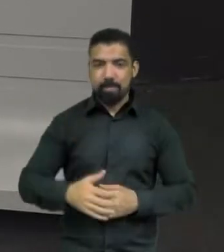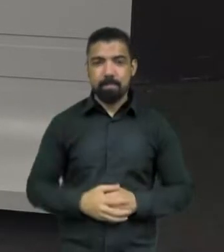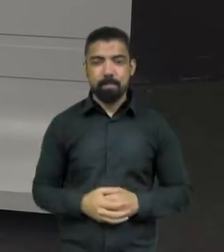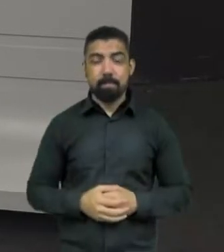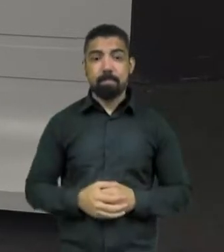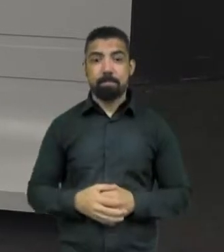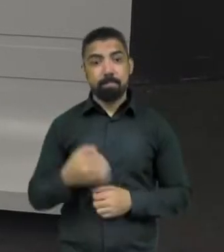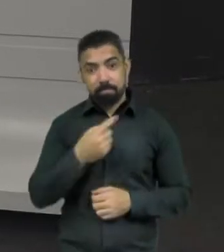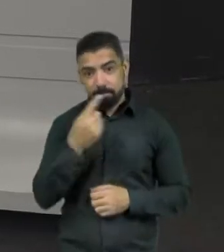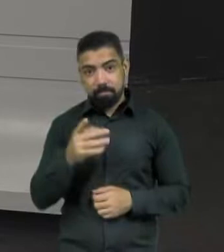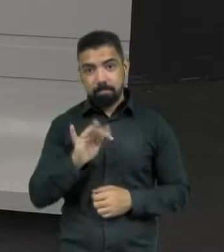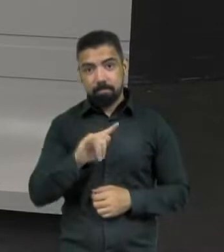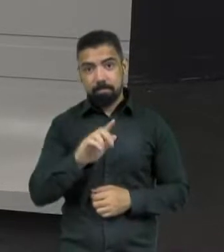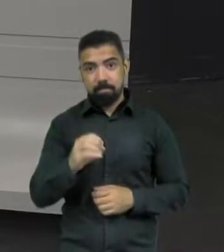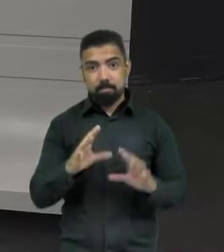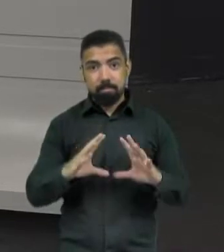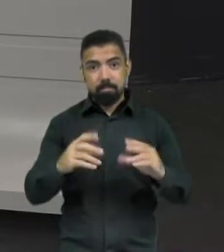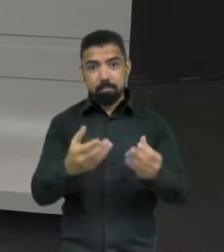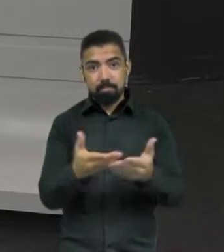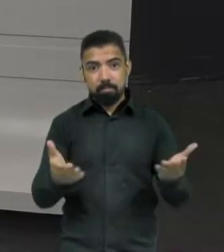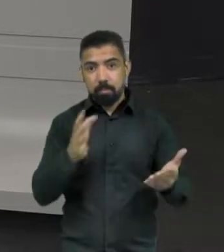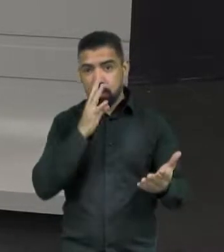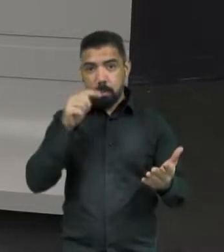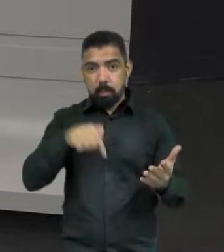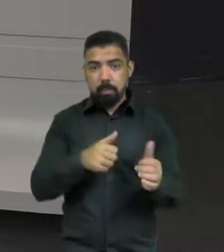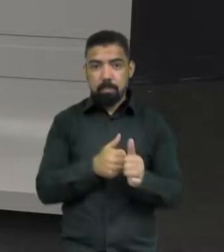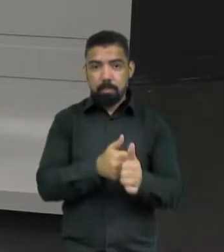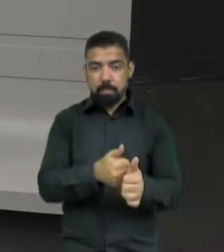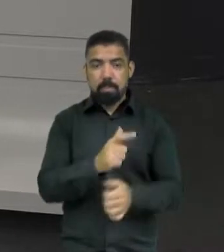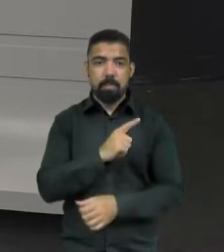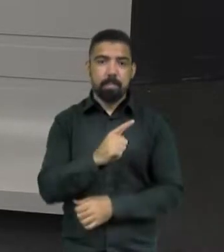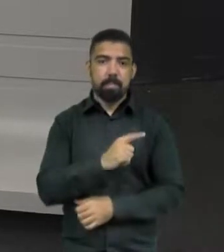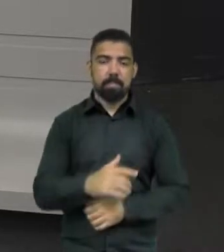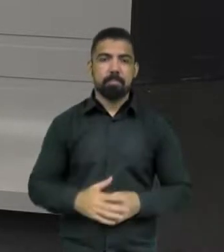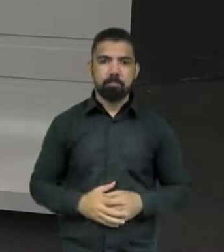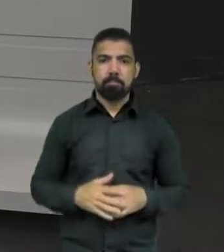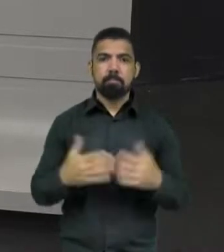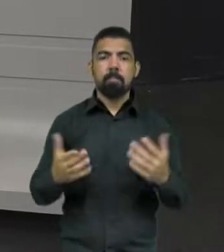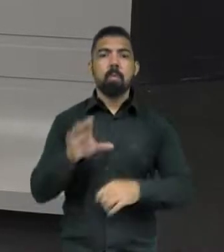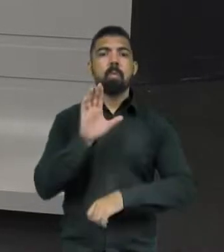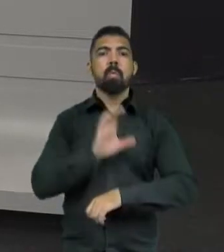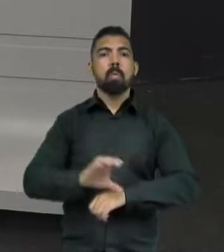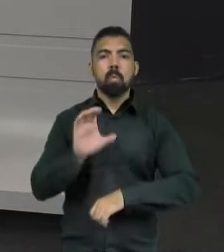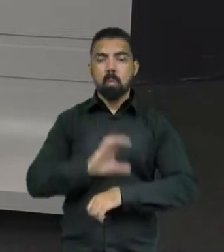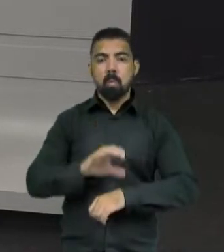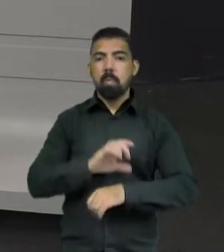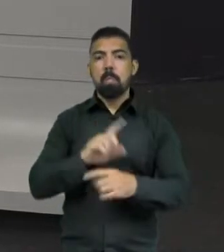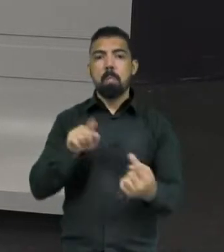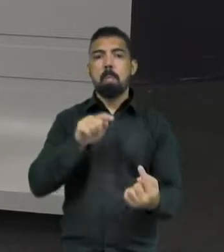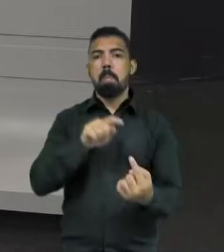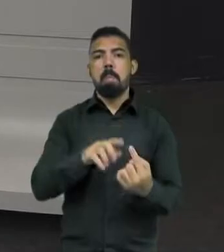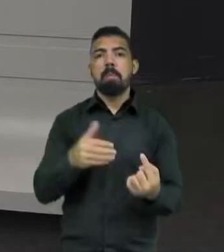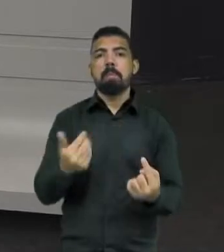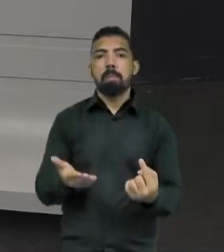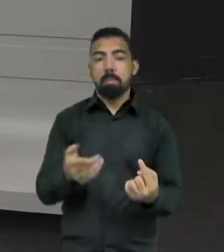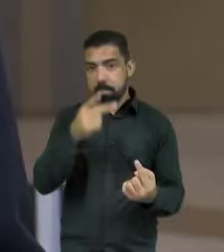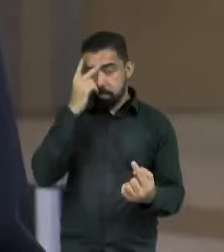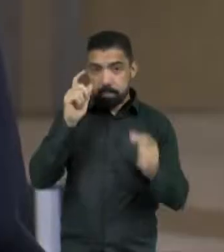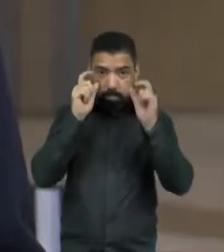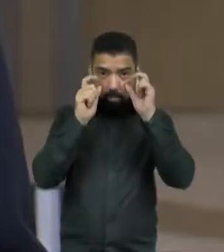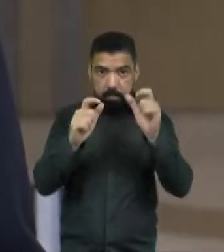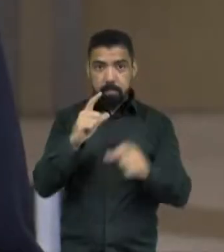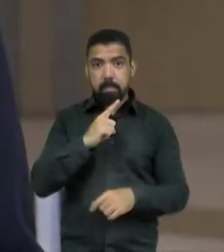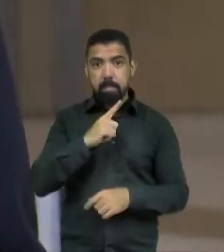Muito bom dia, Tiago. Bom dia a todos que nos acompanham. Olha, esse curso é destinado aos interessados em conhecer o